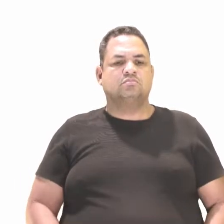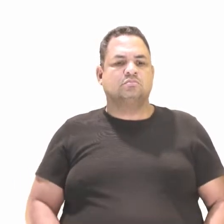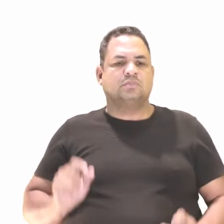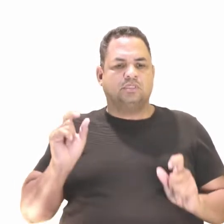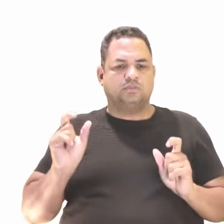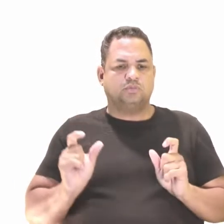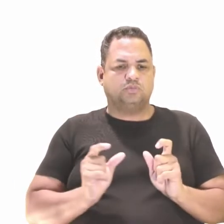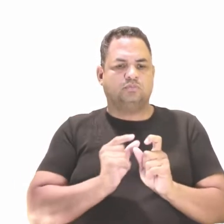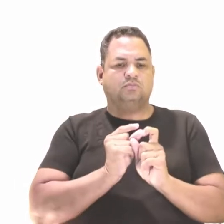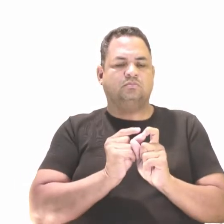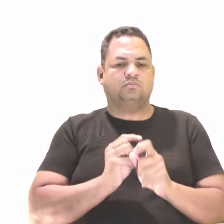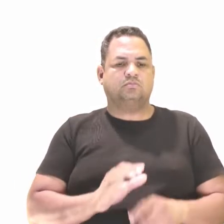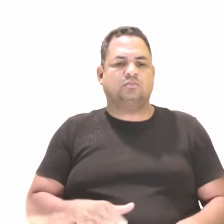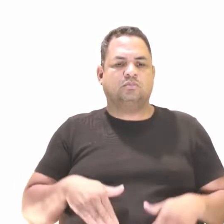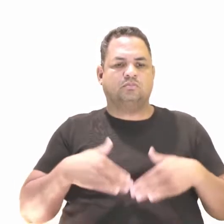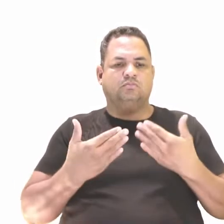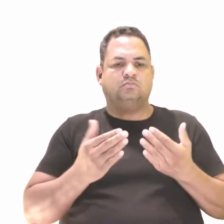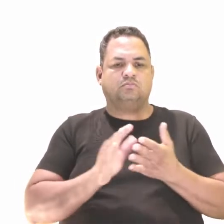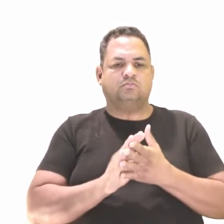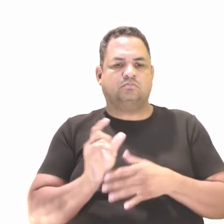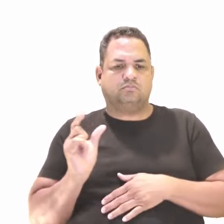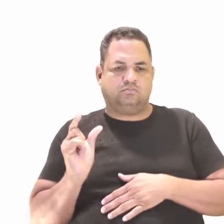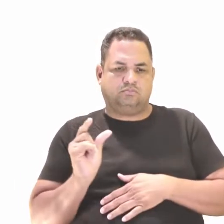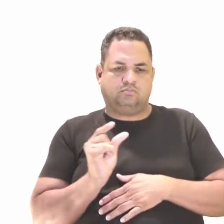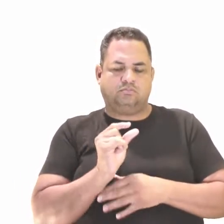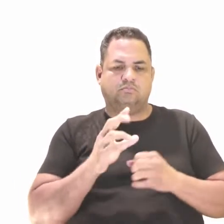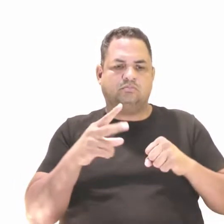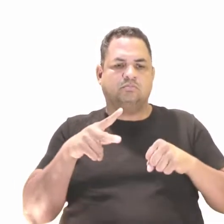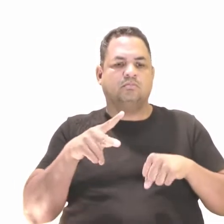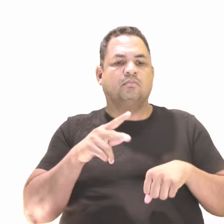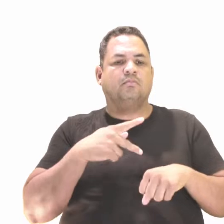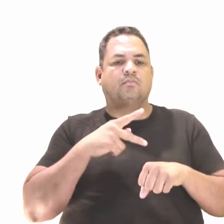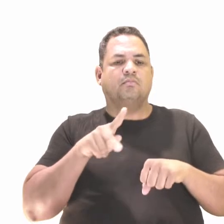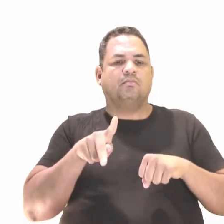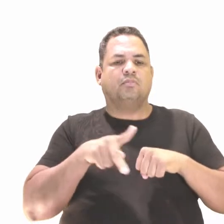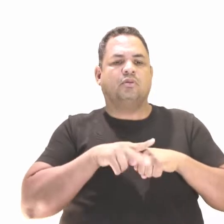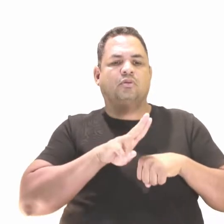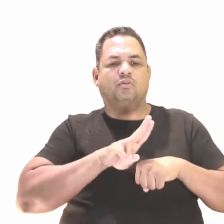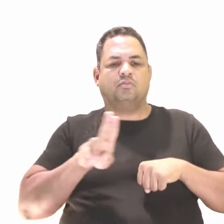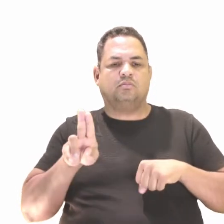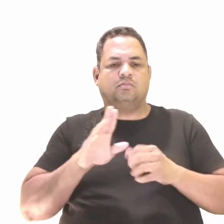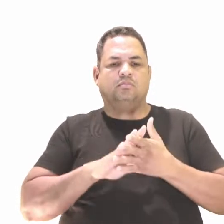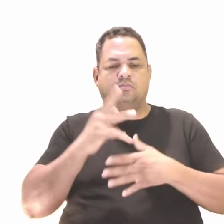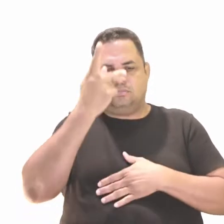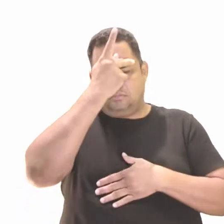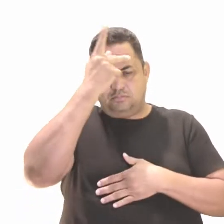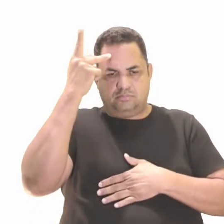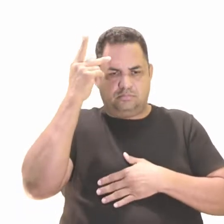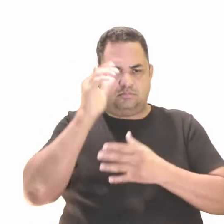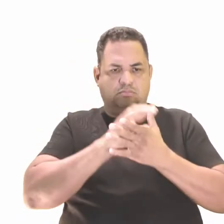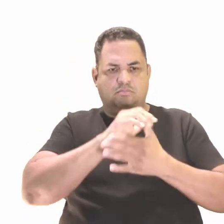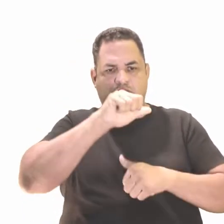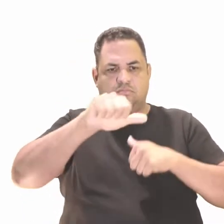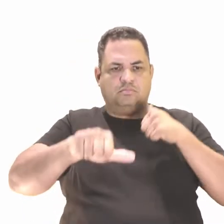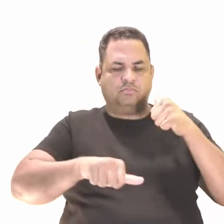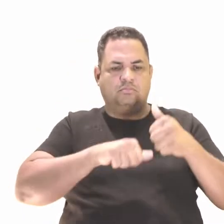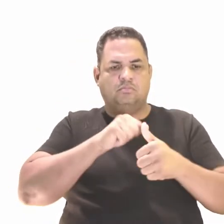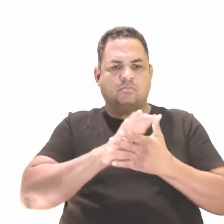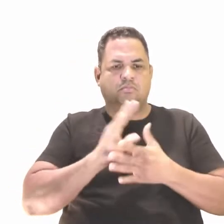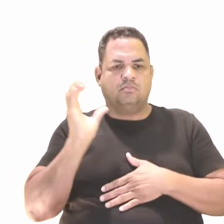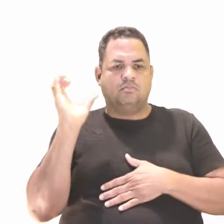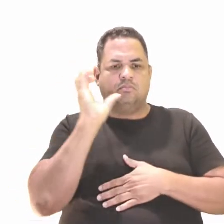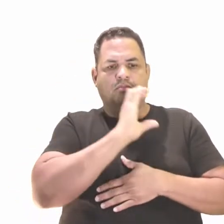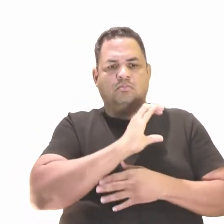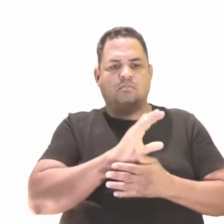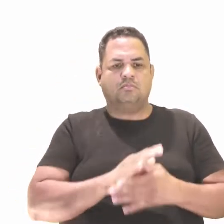contracta. Daí, quando ele está contraído com o meu pronome pessoal, ele vai fazer essa mudança bem radical.